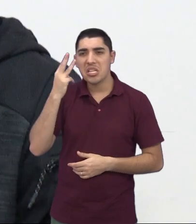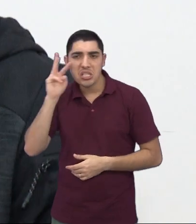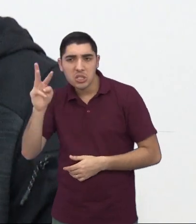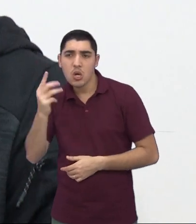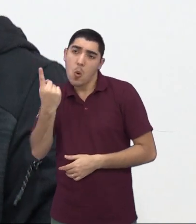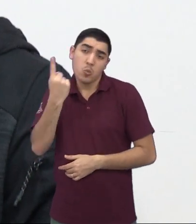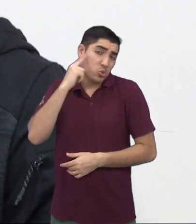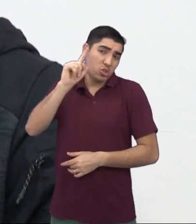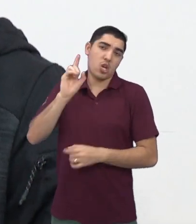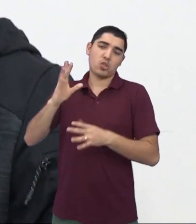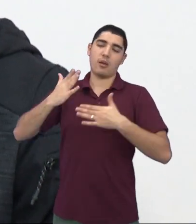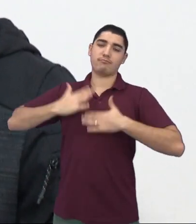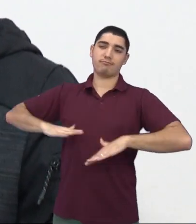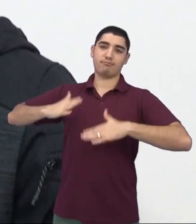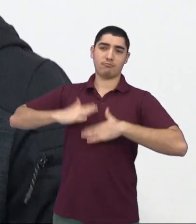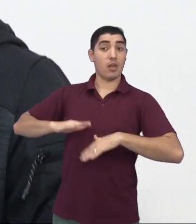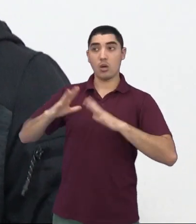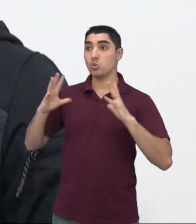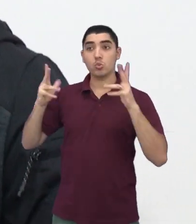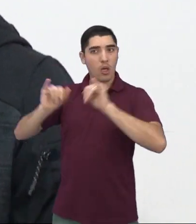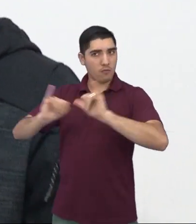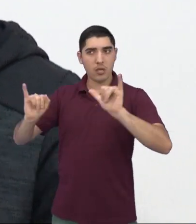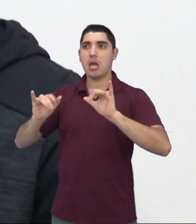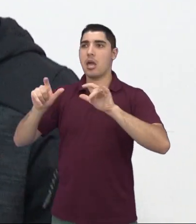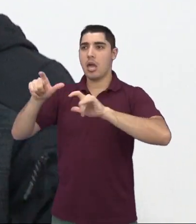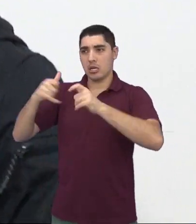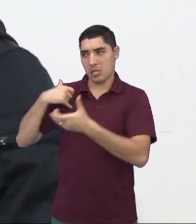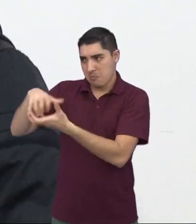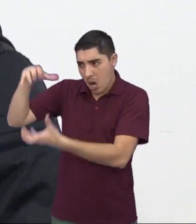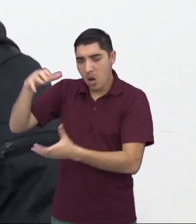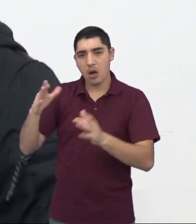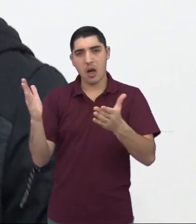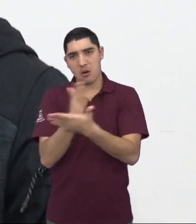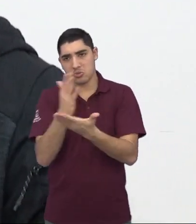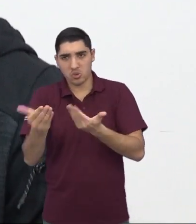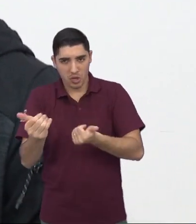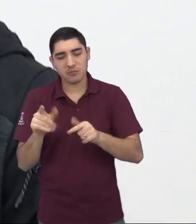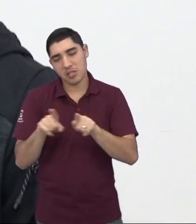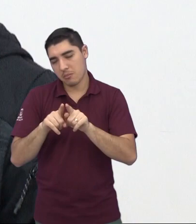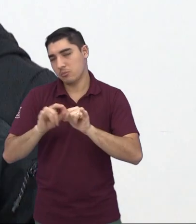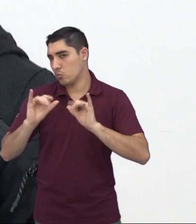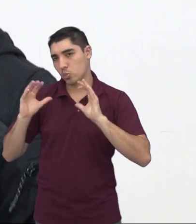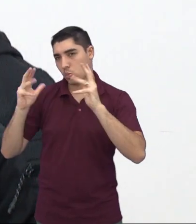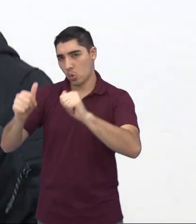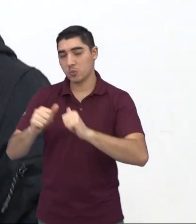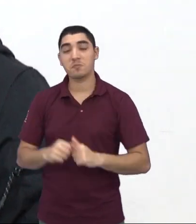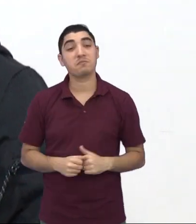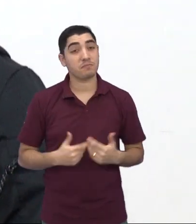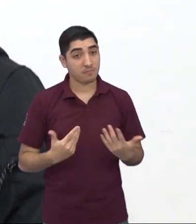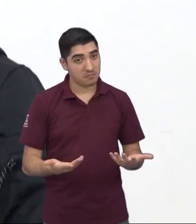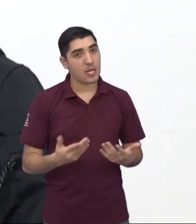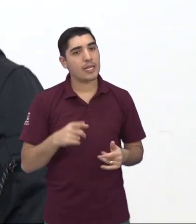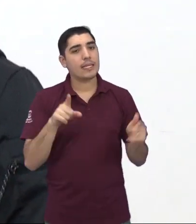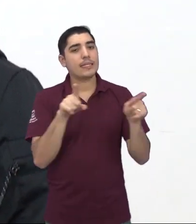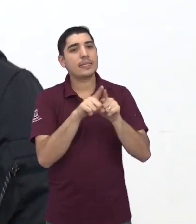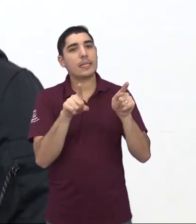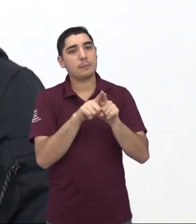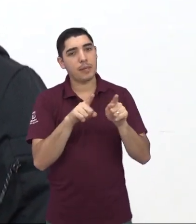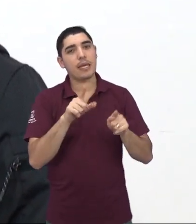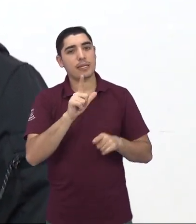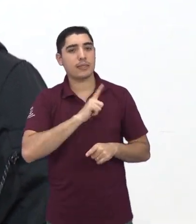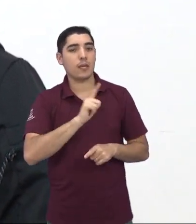da semana para descansar. Isso de forma geral, tá? Serve para idoso, serve para jovem também. Perfeito, e também tem essa